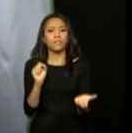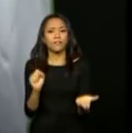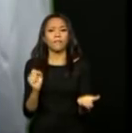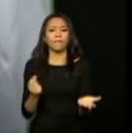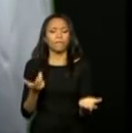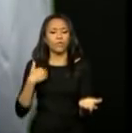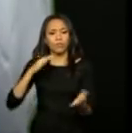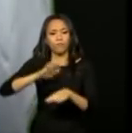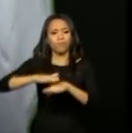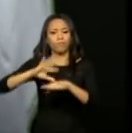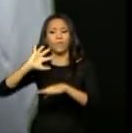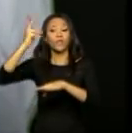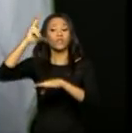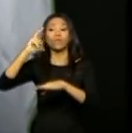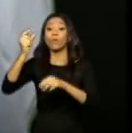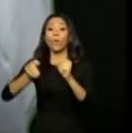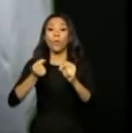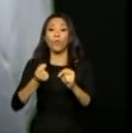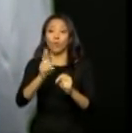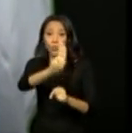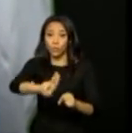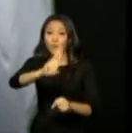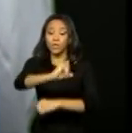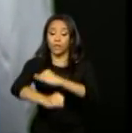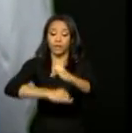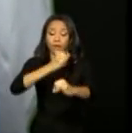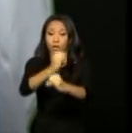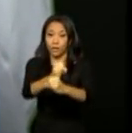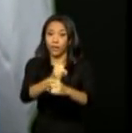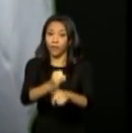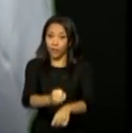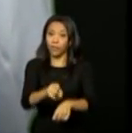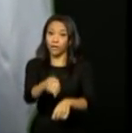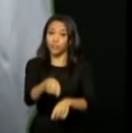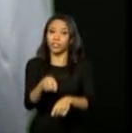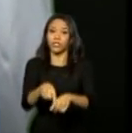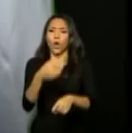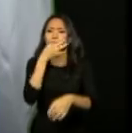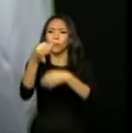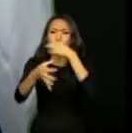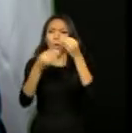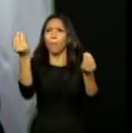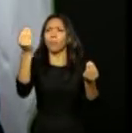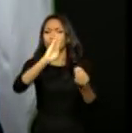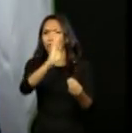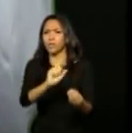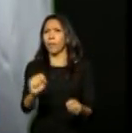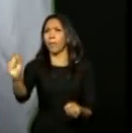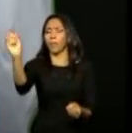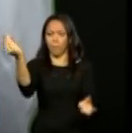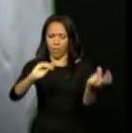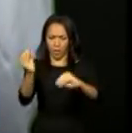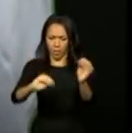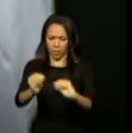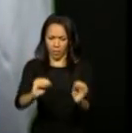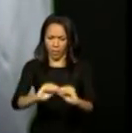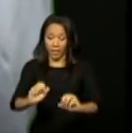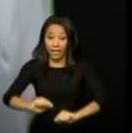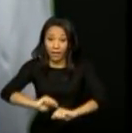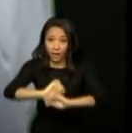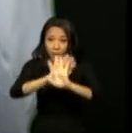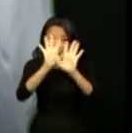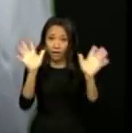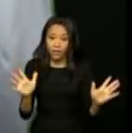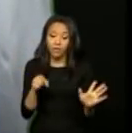e deliberação online, com ativação de um gabinete digital, cujo intuito será o de dar transparência